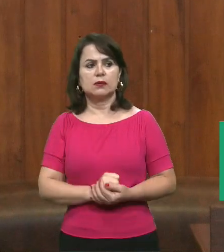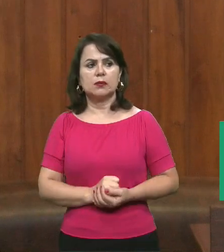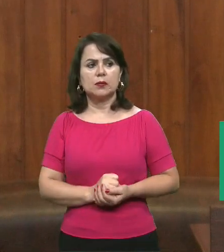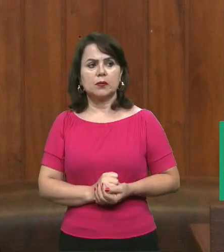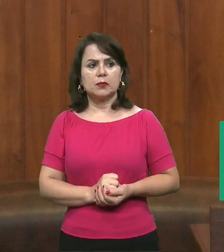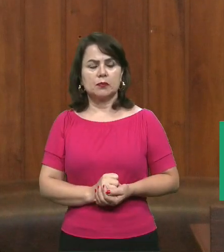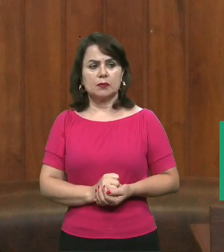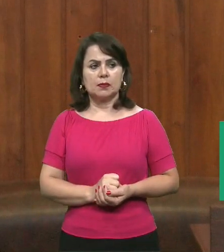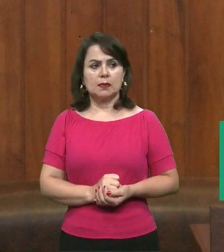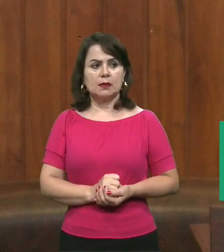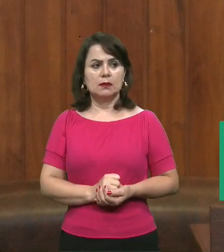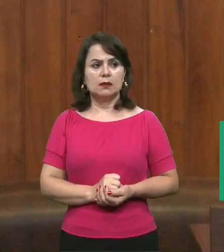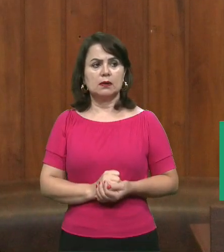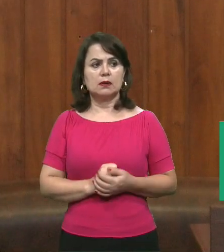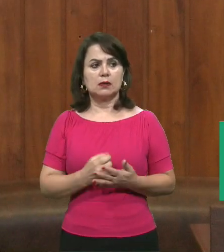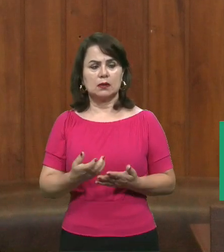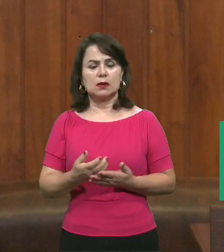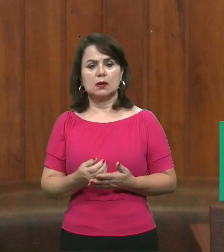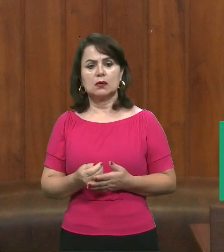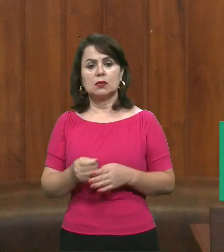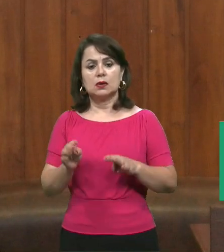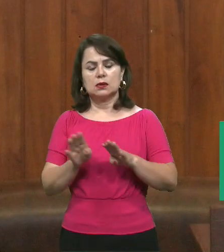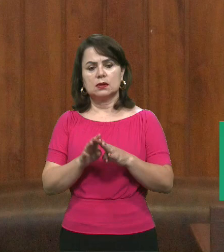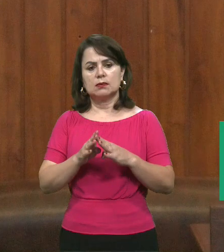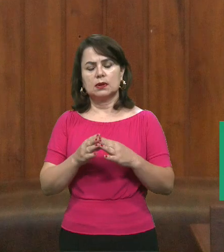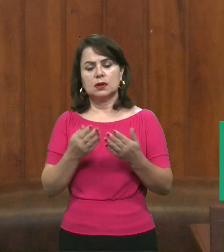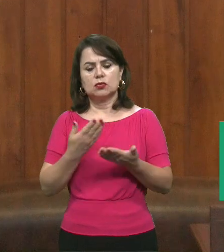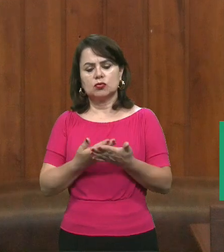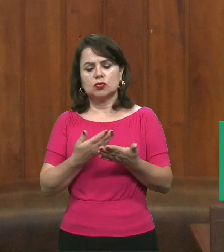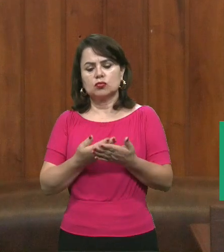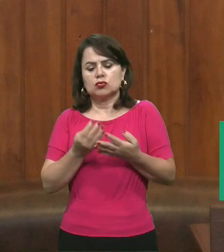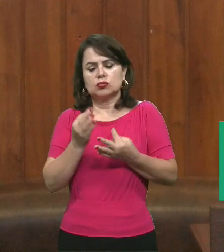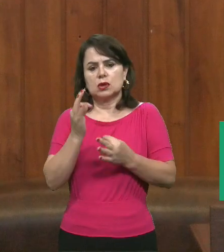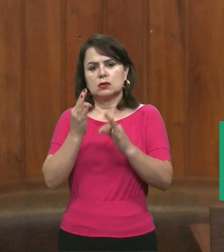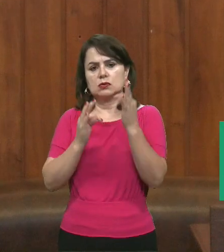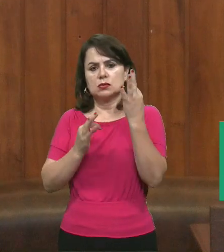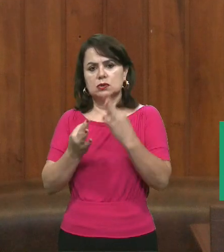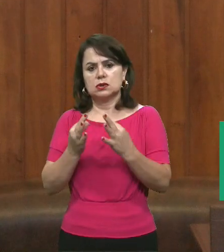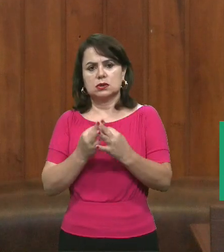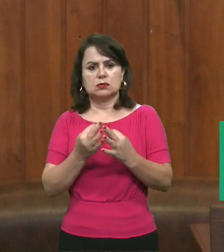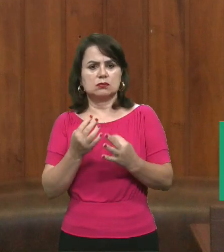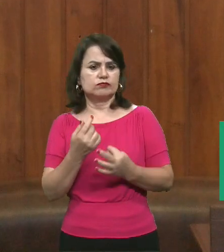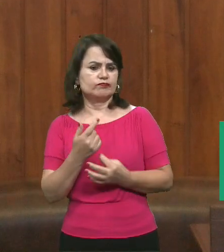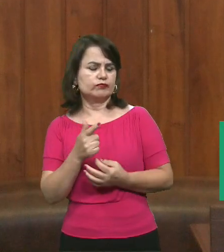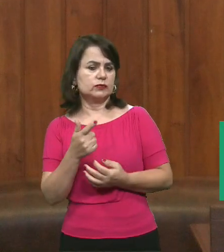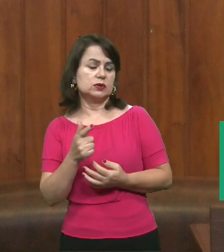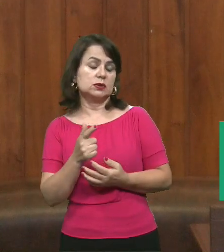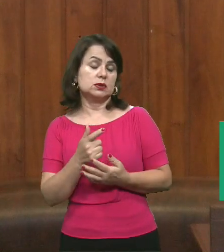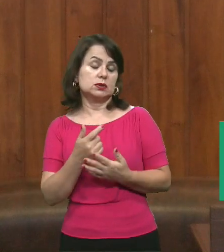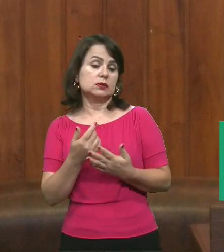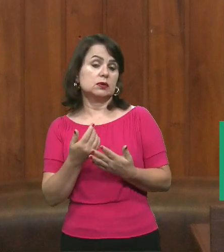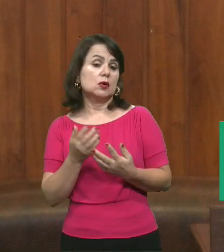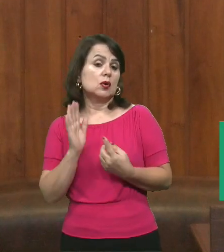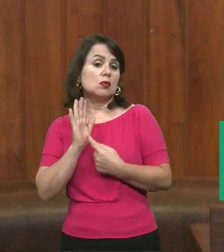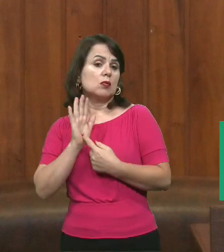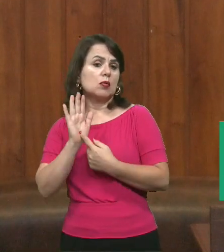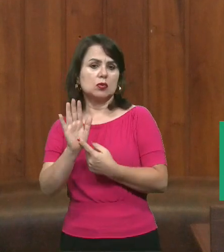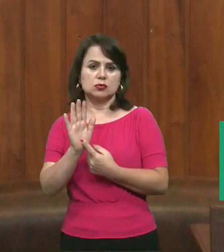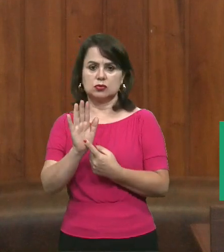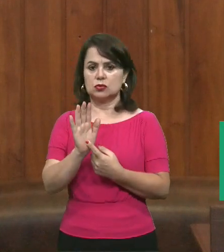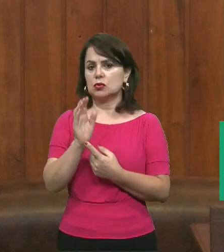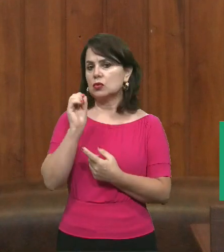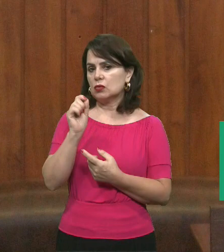especialista em trânsito. Estudo técnico inexistente. Olha só, eles apresentaram o estudo que era para apresentar